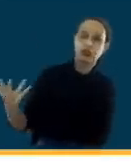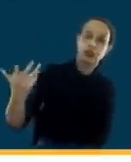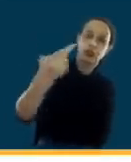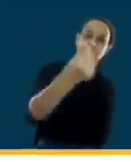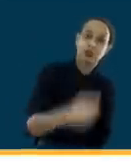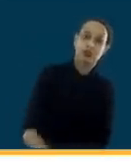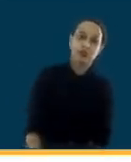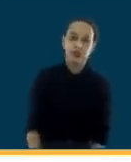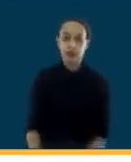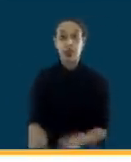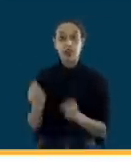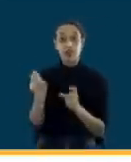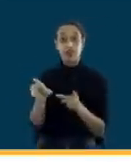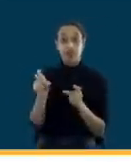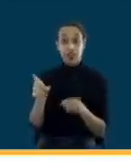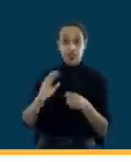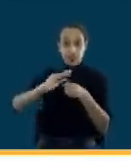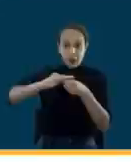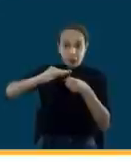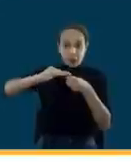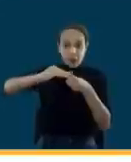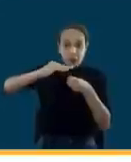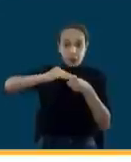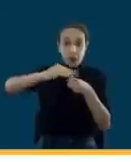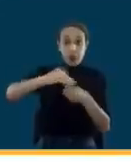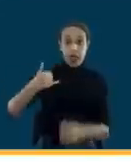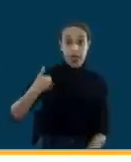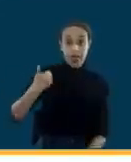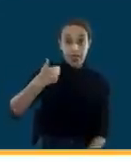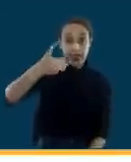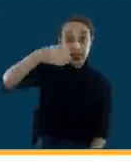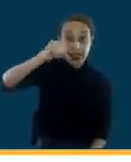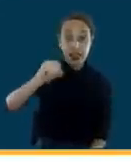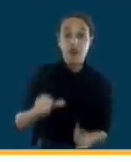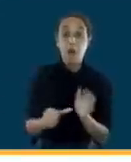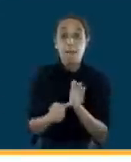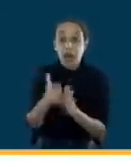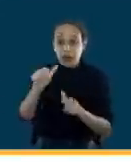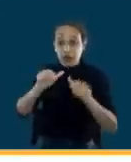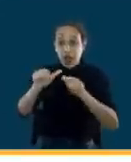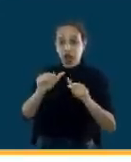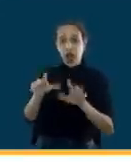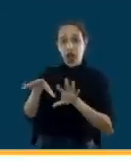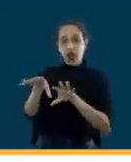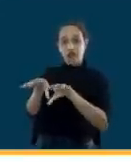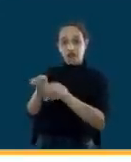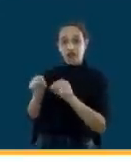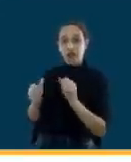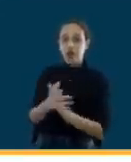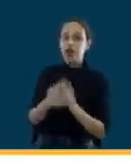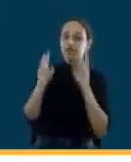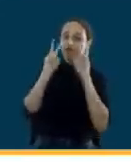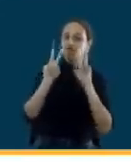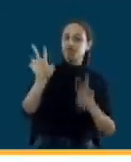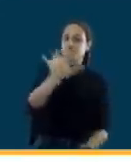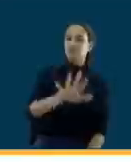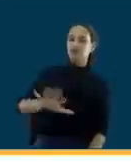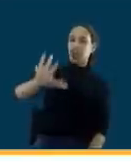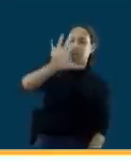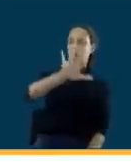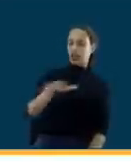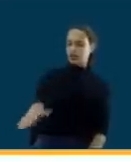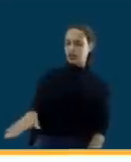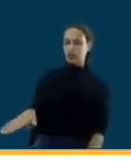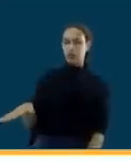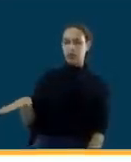Vender empadinha aos 10 anos foi sua primeira formatura. Um visionário desde menino, quem o